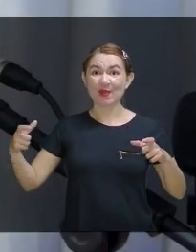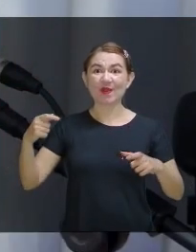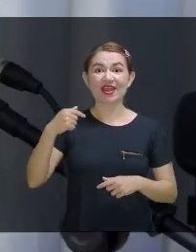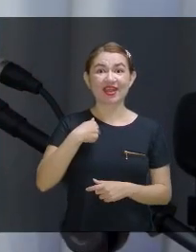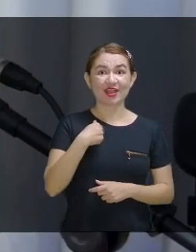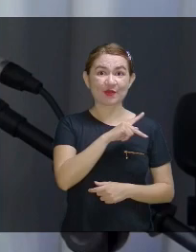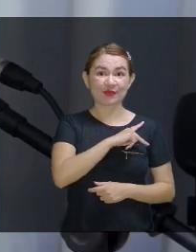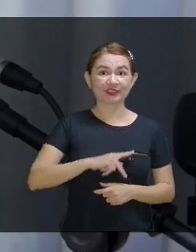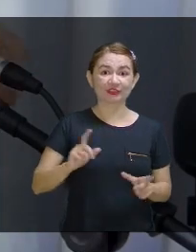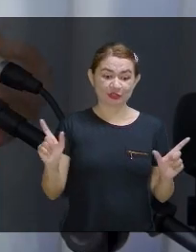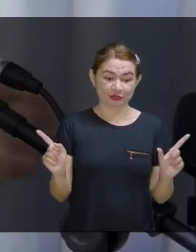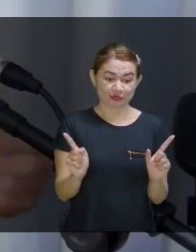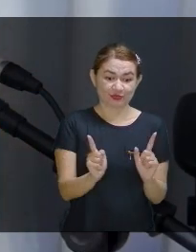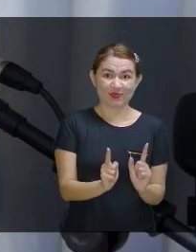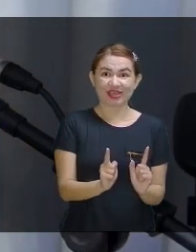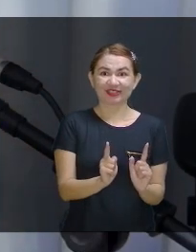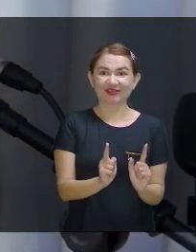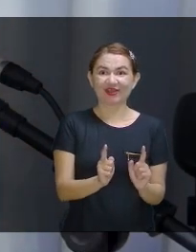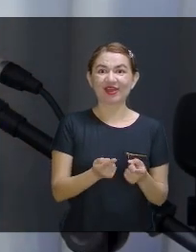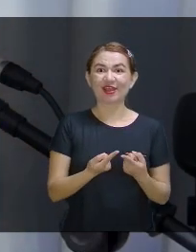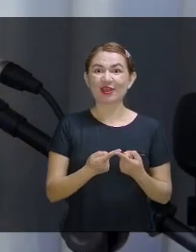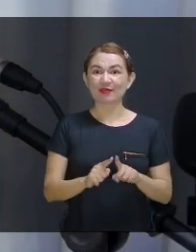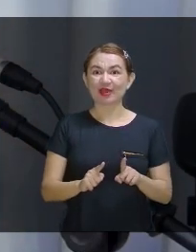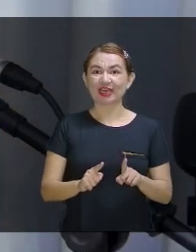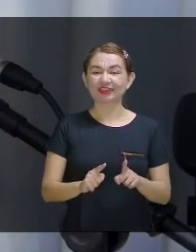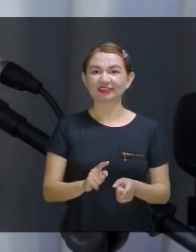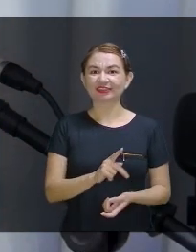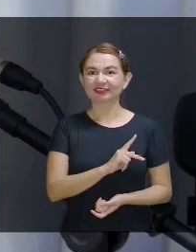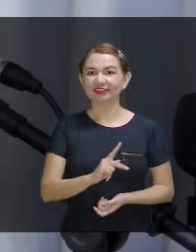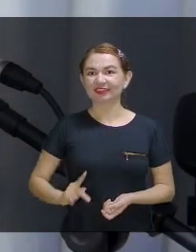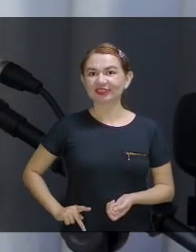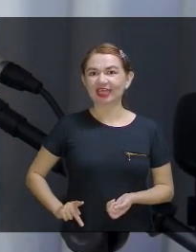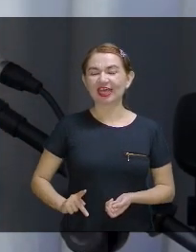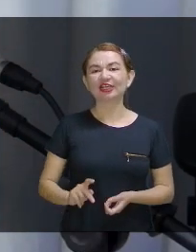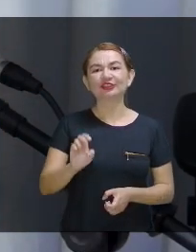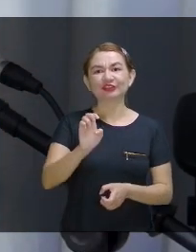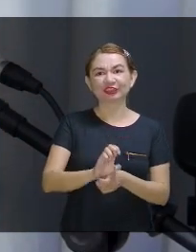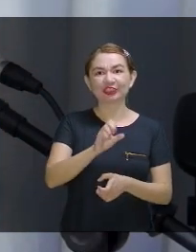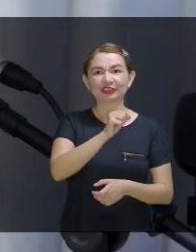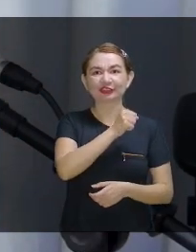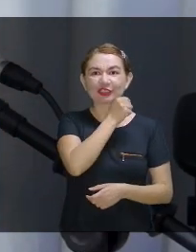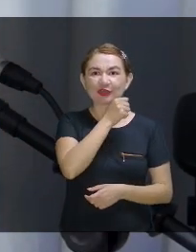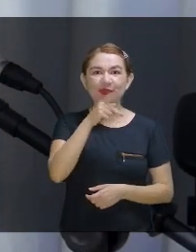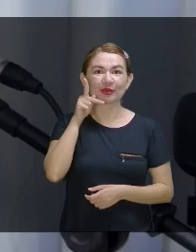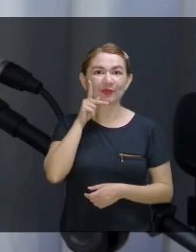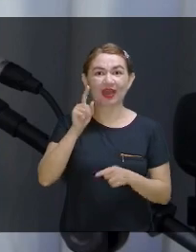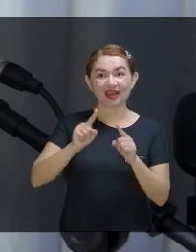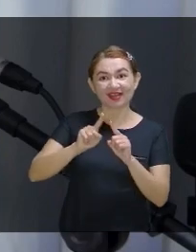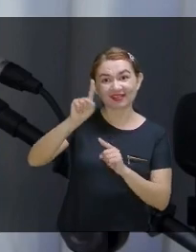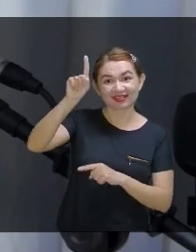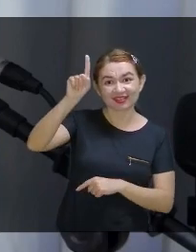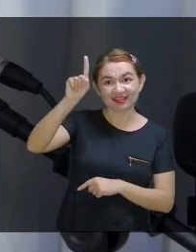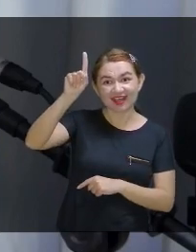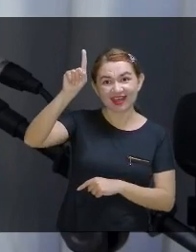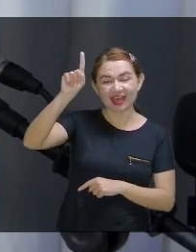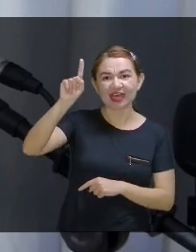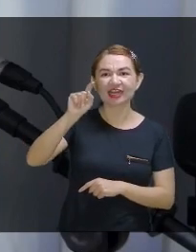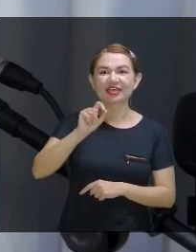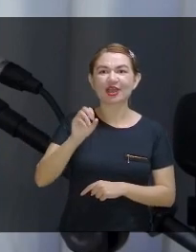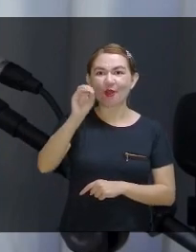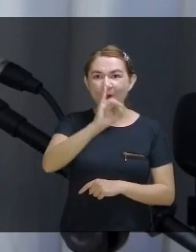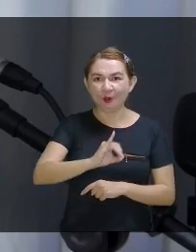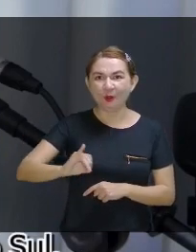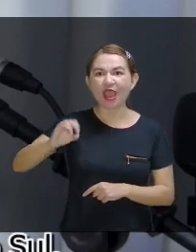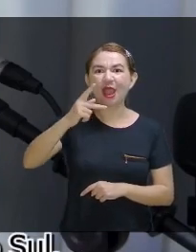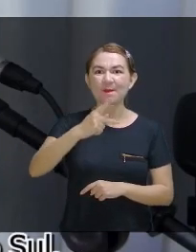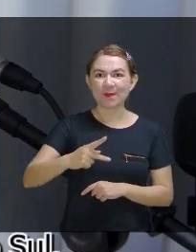Brasil. Por outro lado, eu sou presidente do Amapá, onde o extremo do Brasil é lá do Oiapoque. Nós dizemos que o Brasil começa por